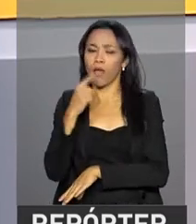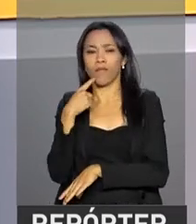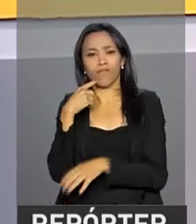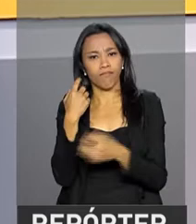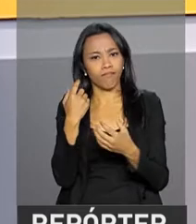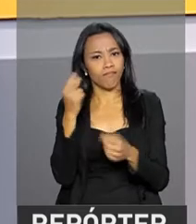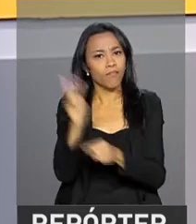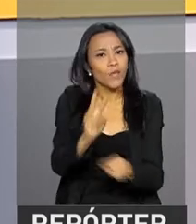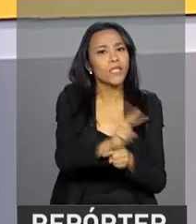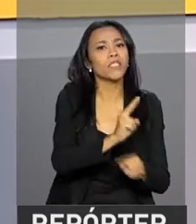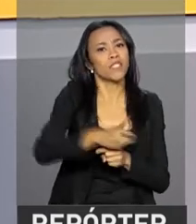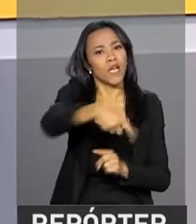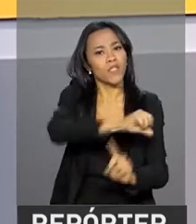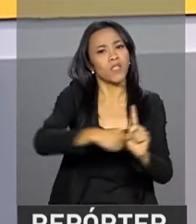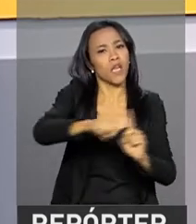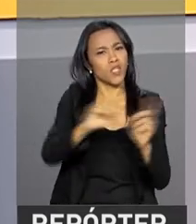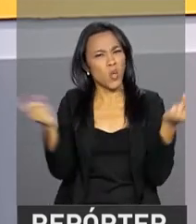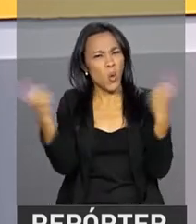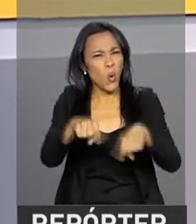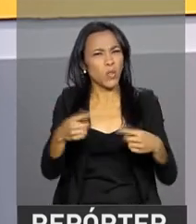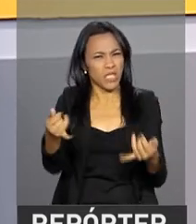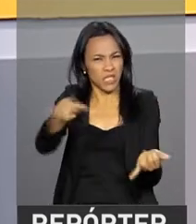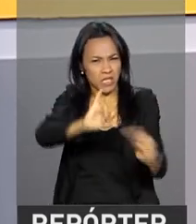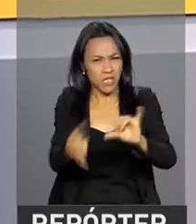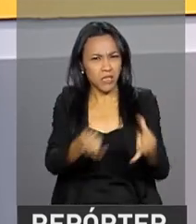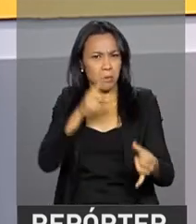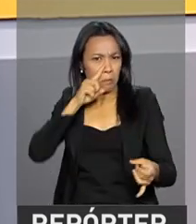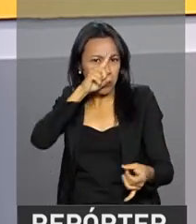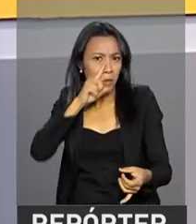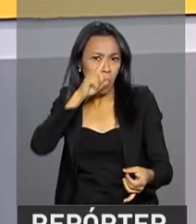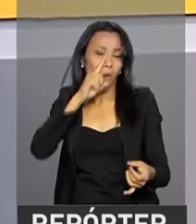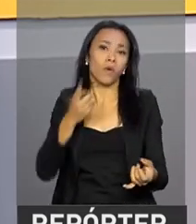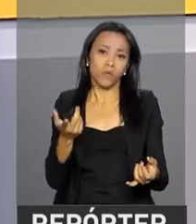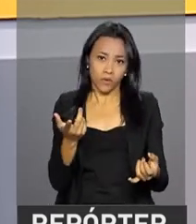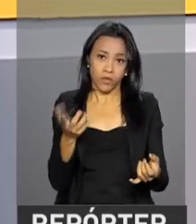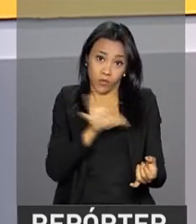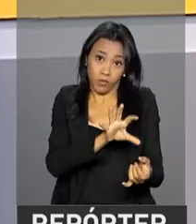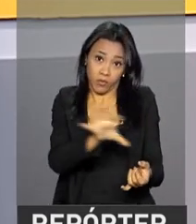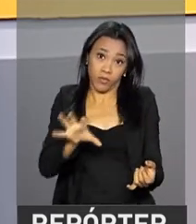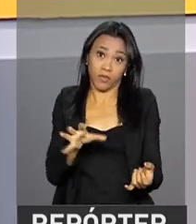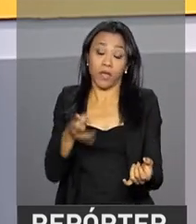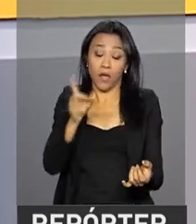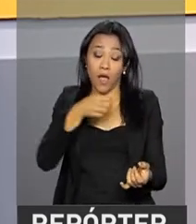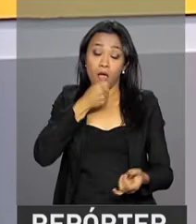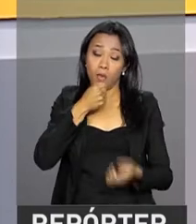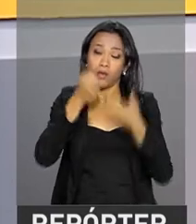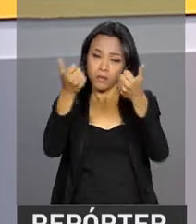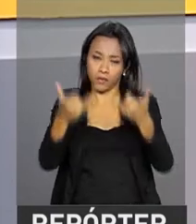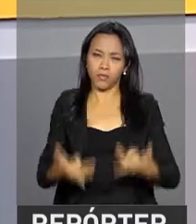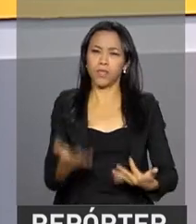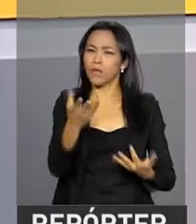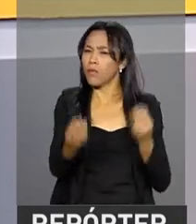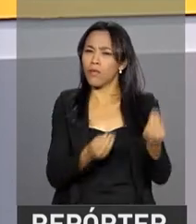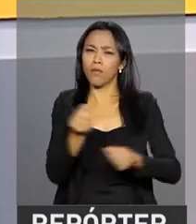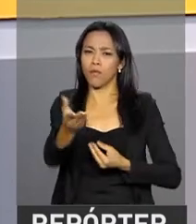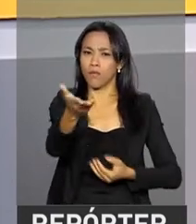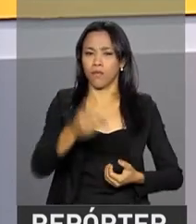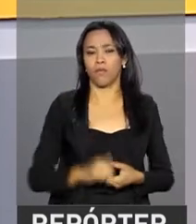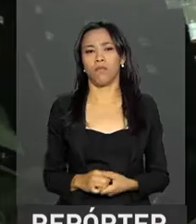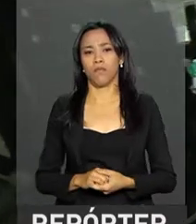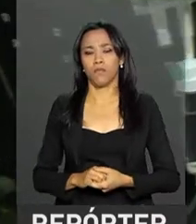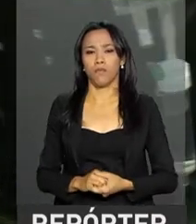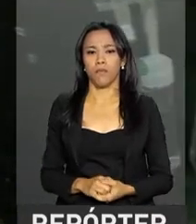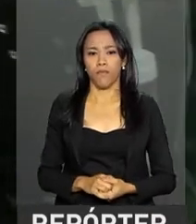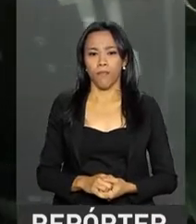contra ameaças com produtos químicos perigosos a repórter natália melo mostra pra gente